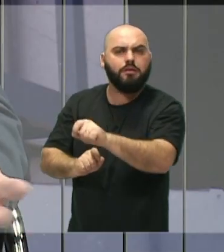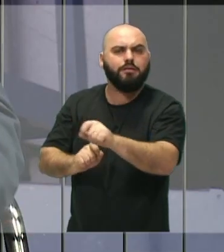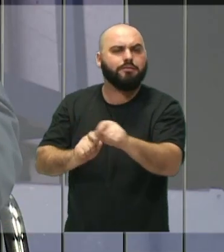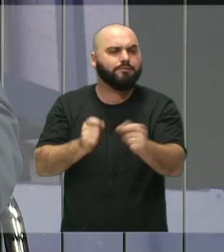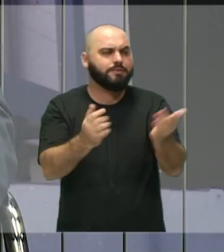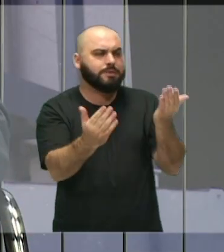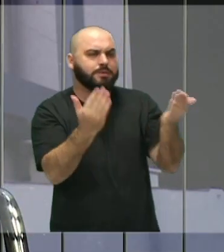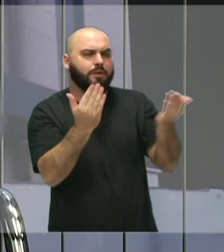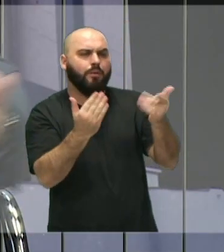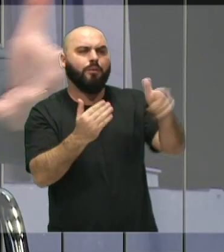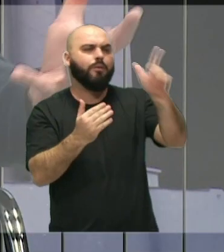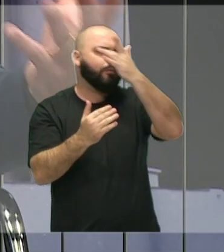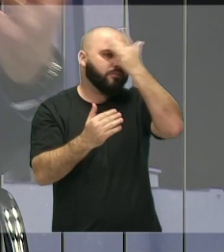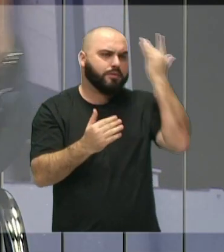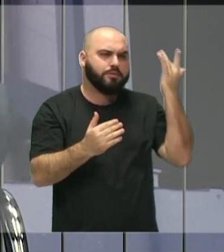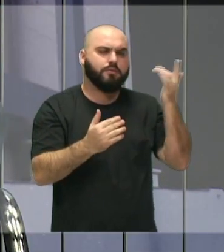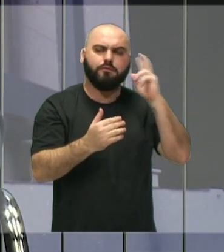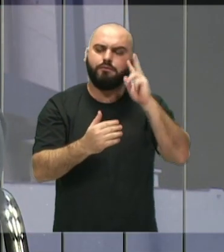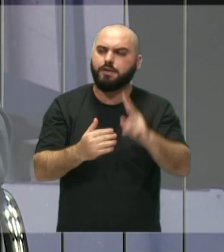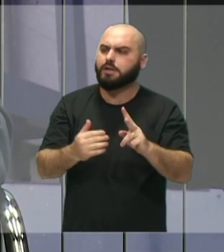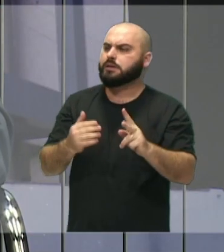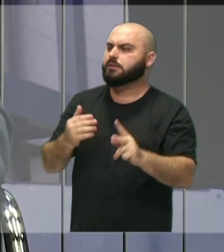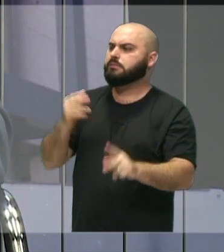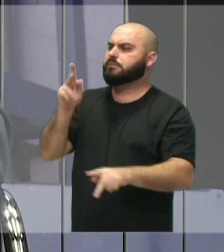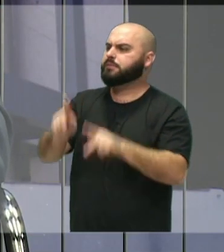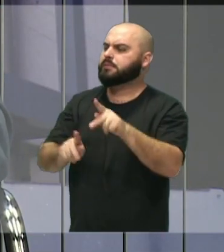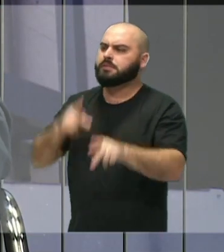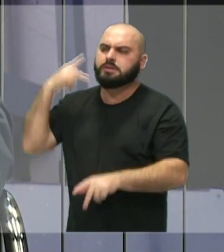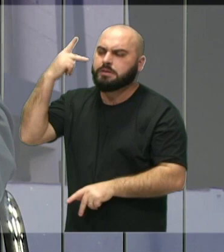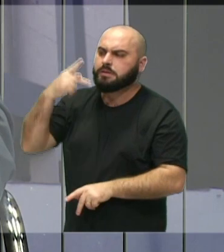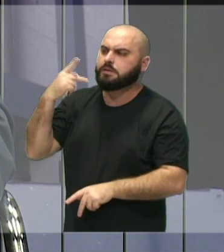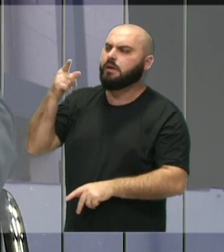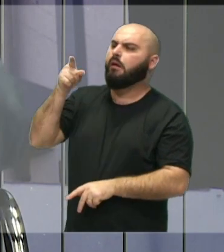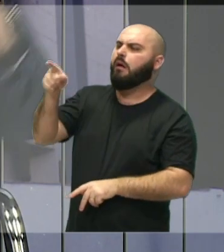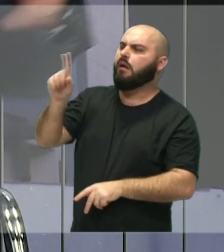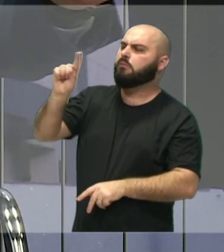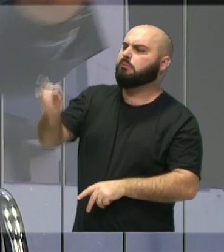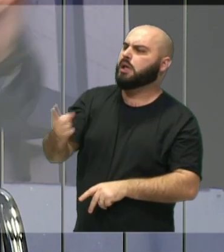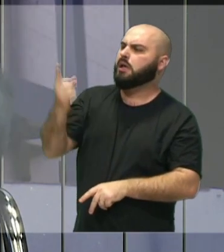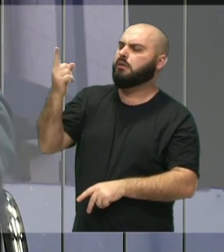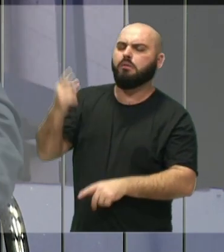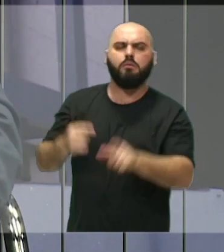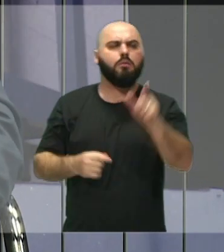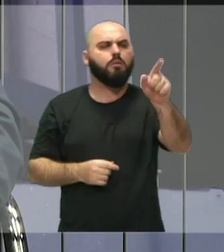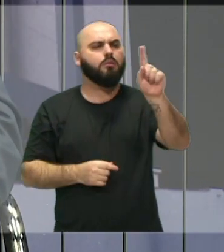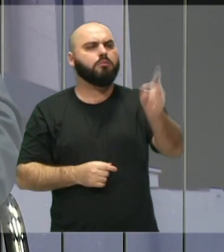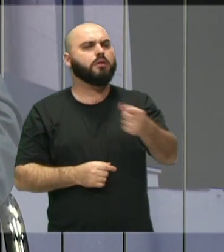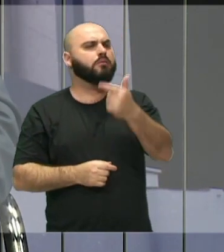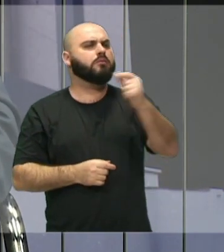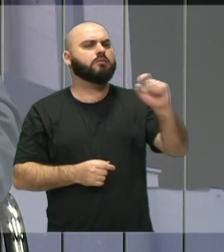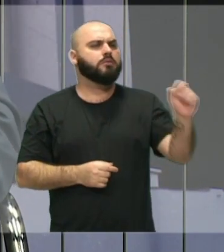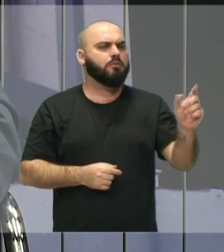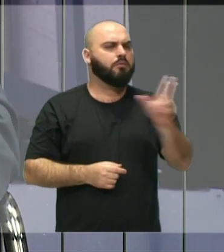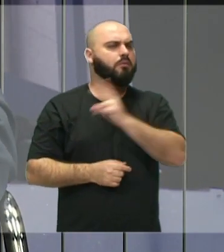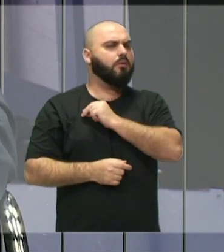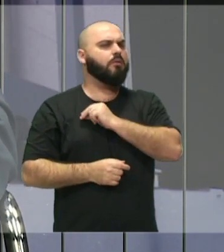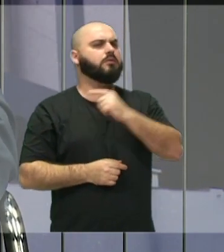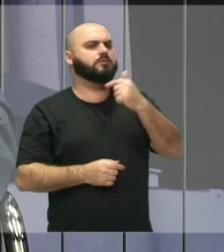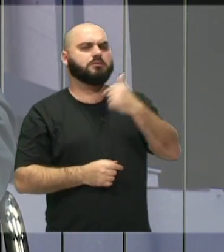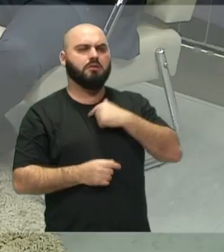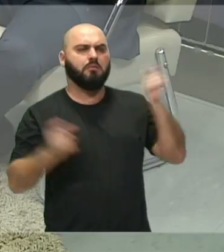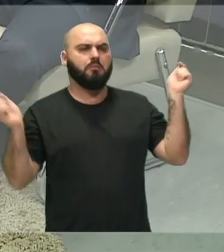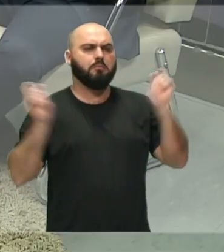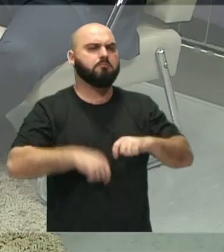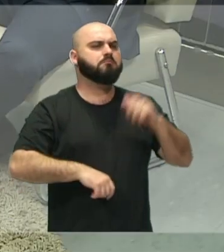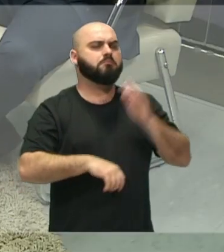né? Você começa a fazer uma média entre o cenário político. Poxa, mas fulano fez 1.000, o ciclano fez 1.200. Nossa, mas eu teria muito mais